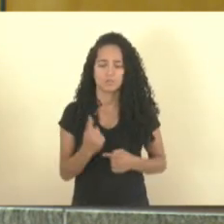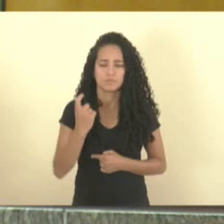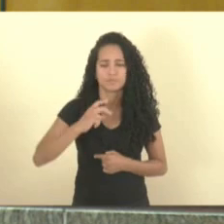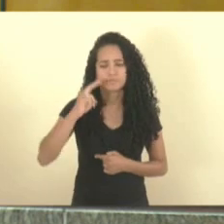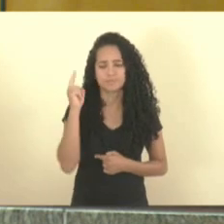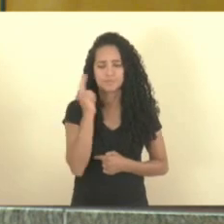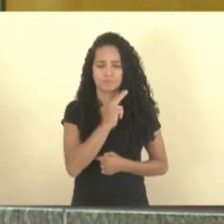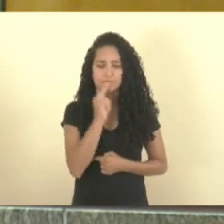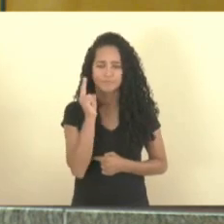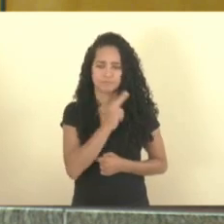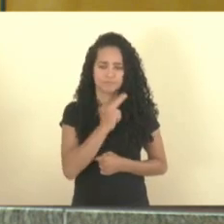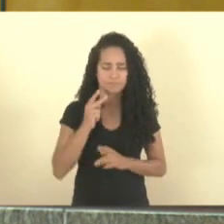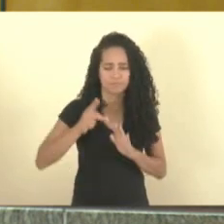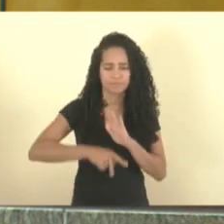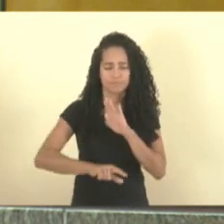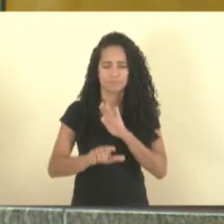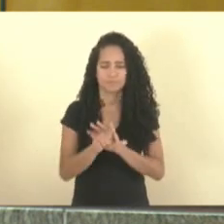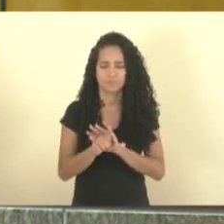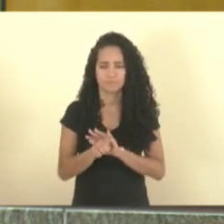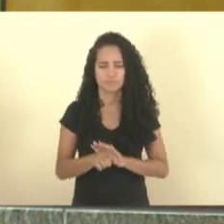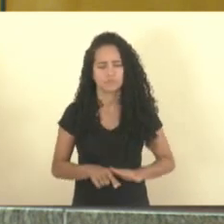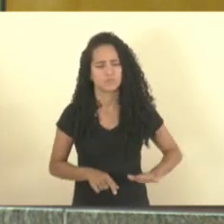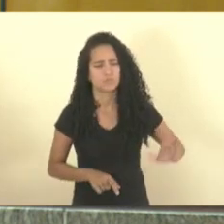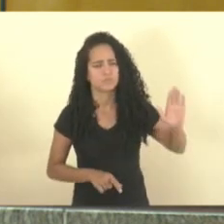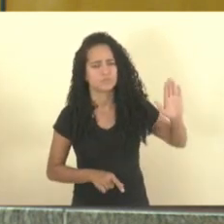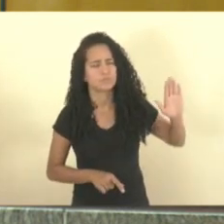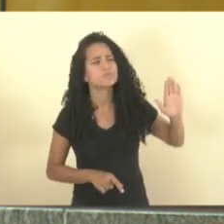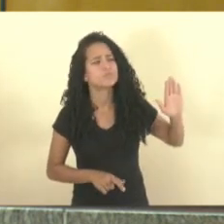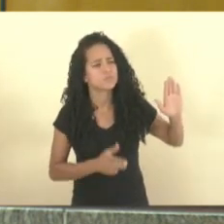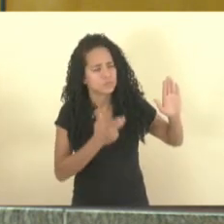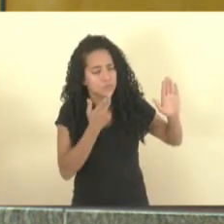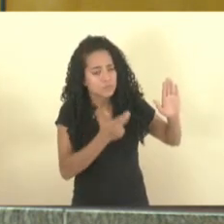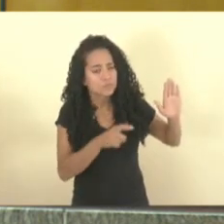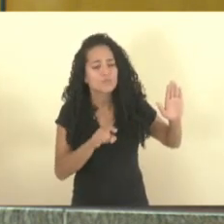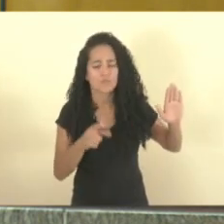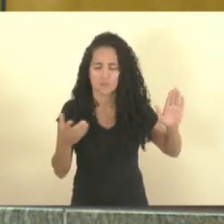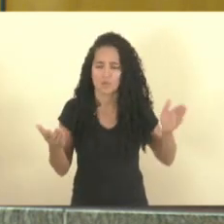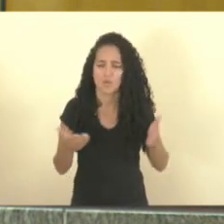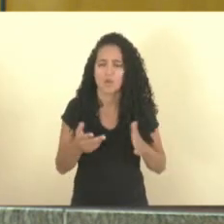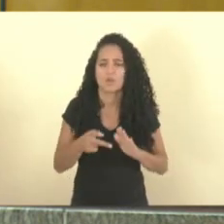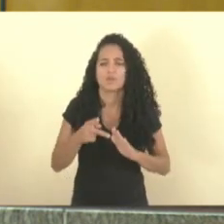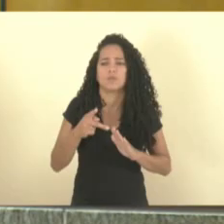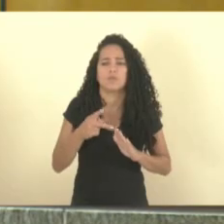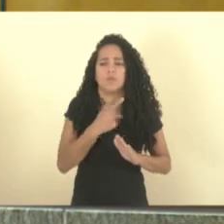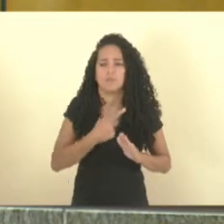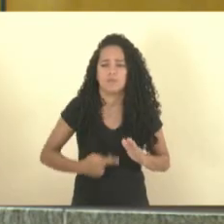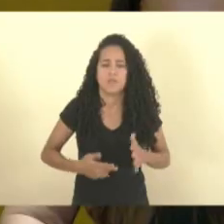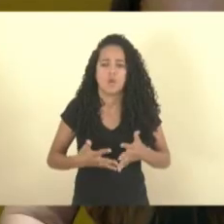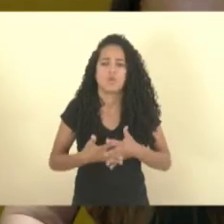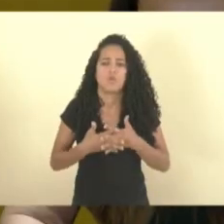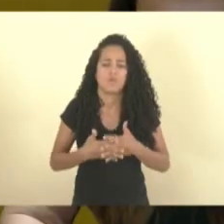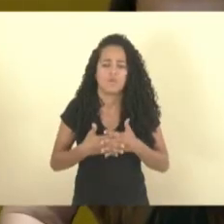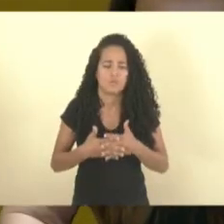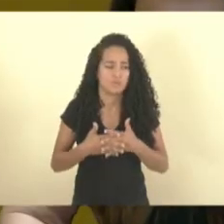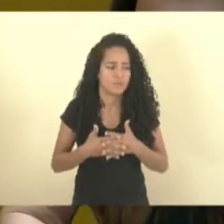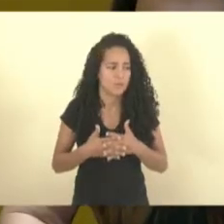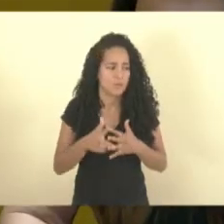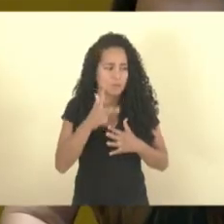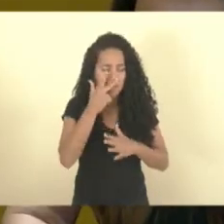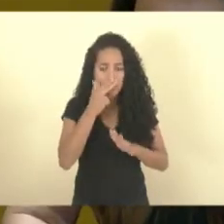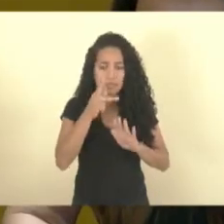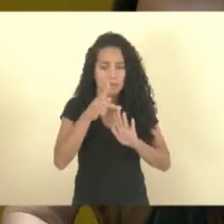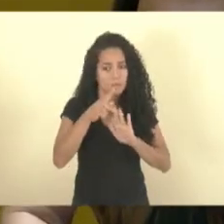regime de urgência do projeto de lei 28. Senhor presidente. Pois não. Senhor presidente, houve uma confusão aqui que inverteram, tem um